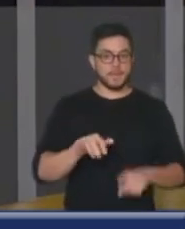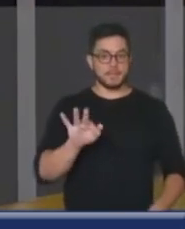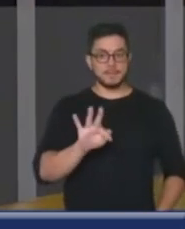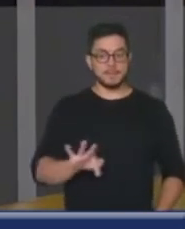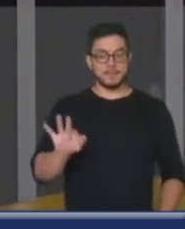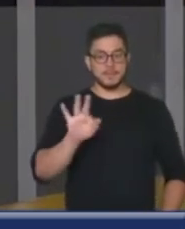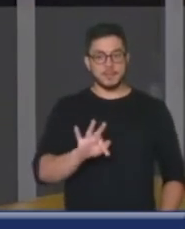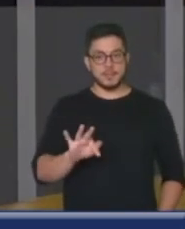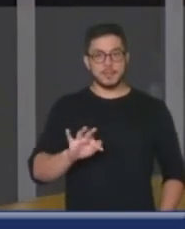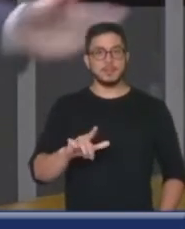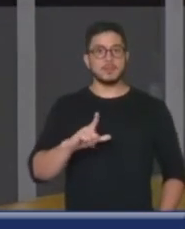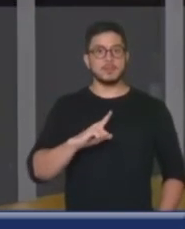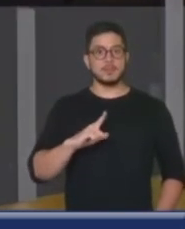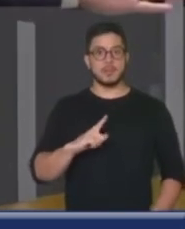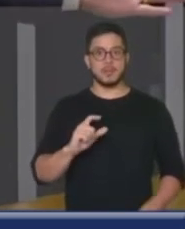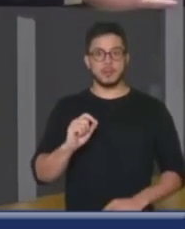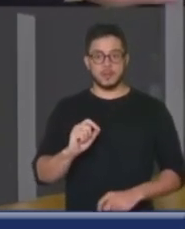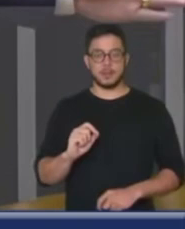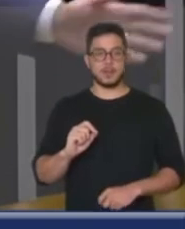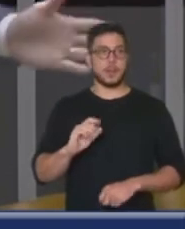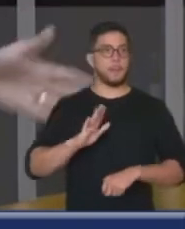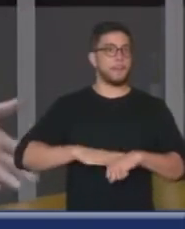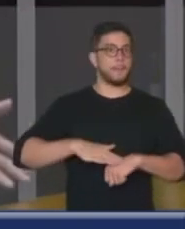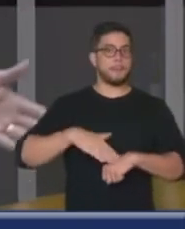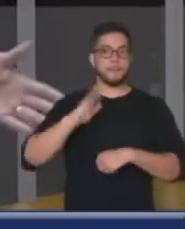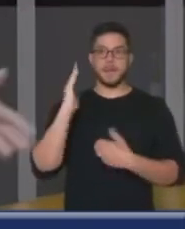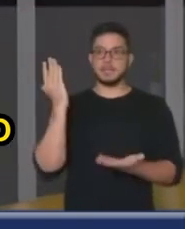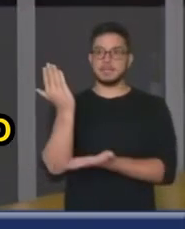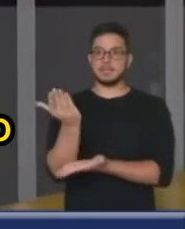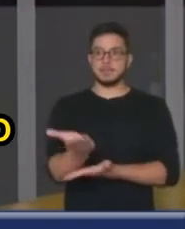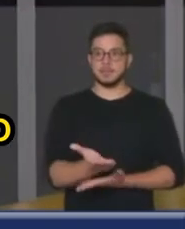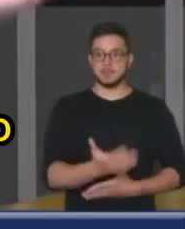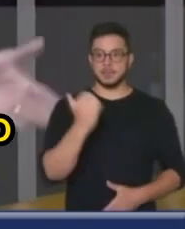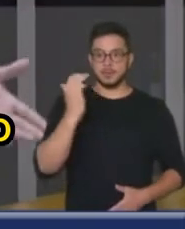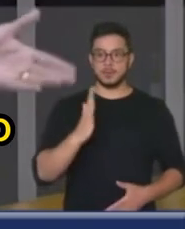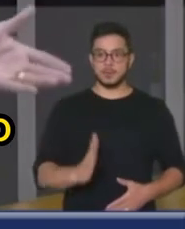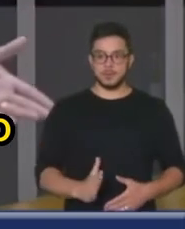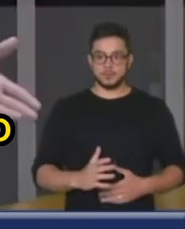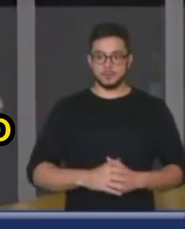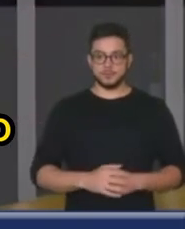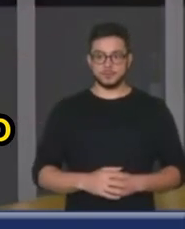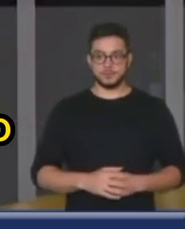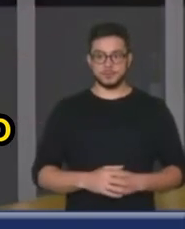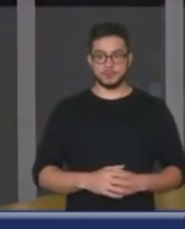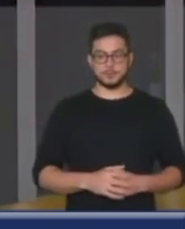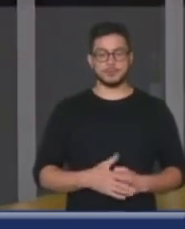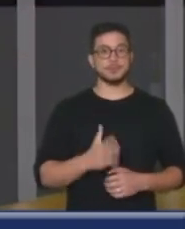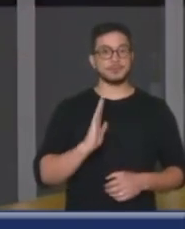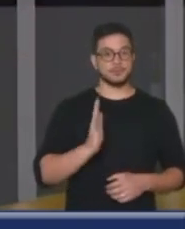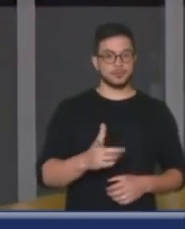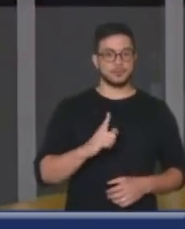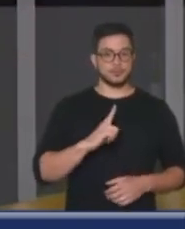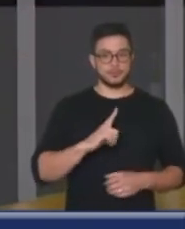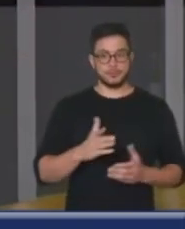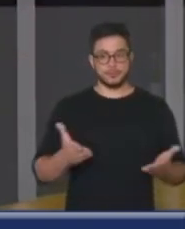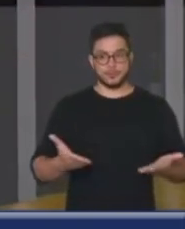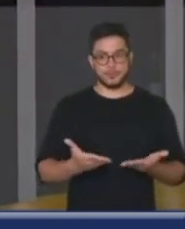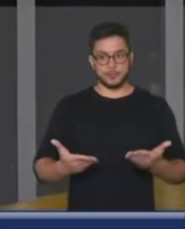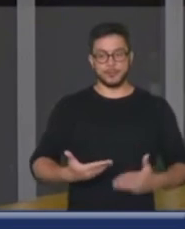desmatamento no Brasil. Desde 2015, que é avaliado isso, nós já temos o recorde histórico no governo Lula, no desgoverno